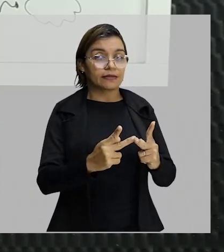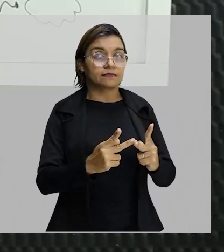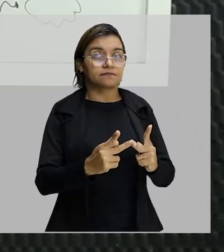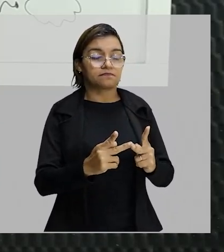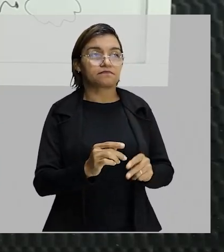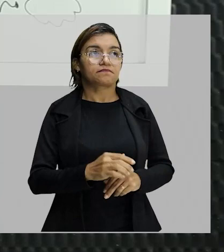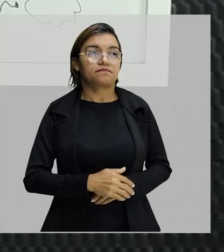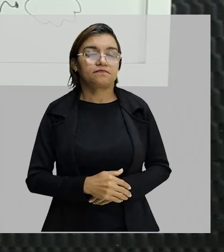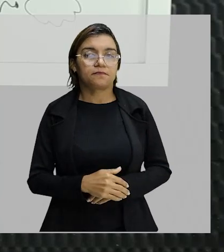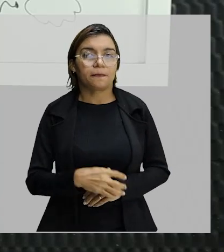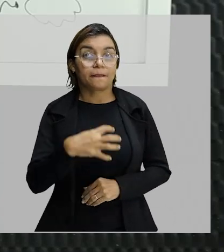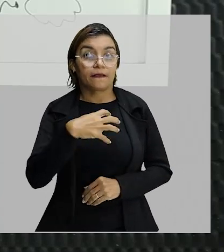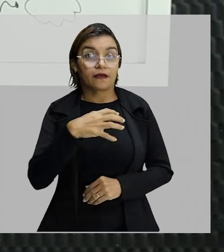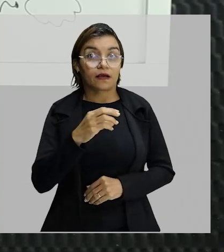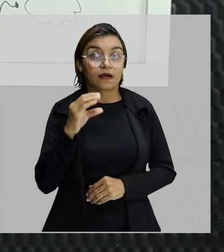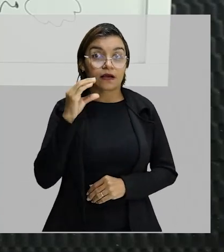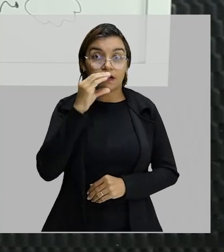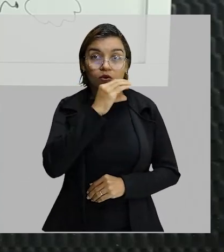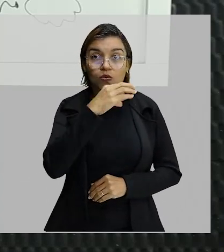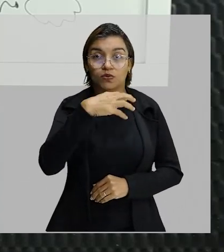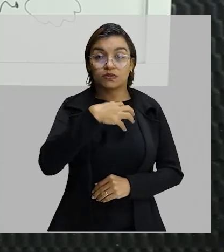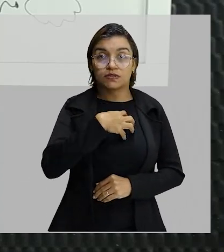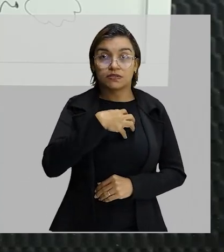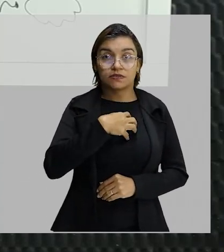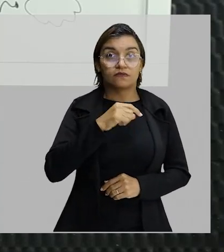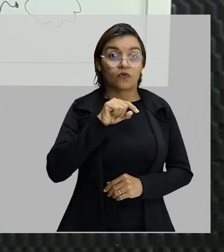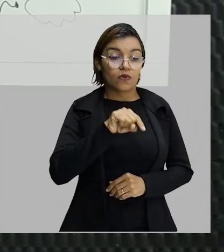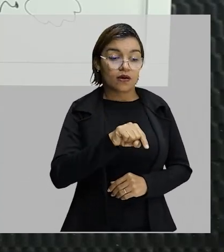calor sensível, o estado,